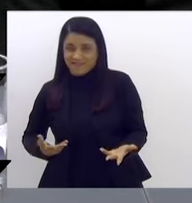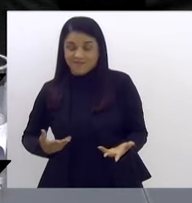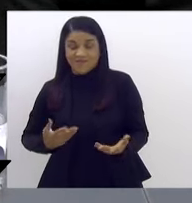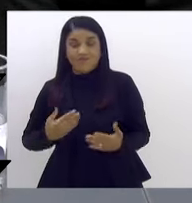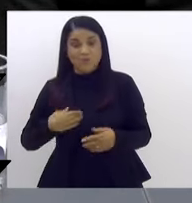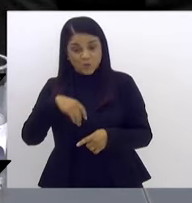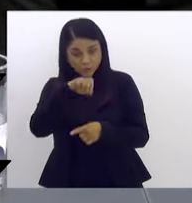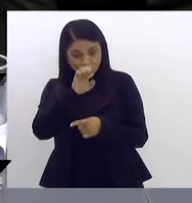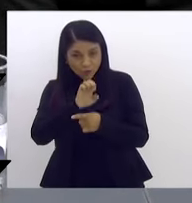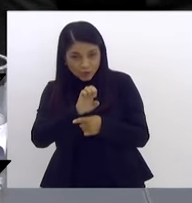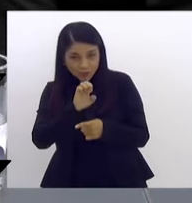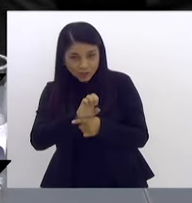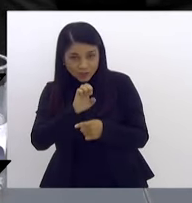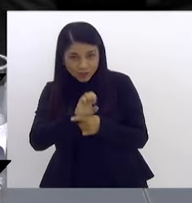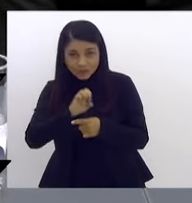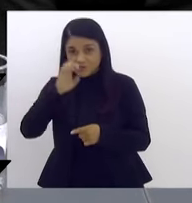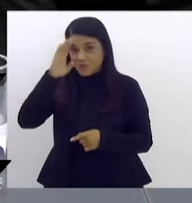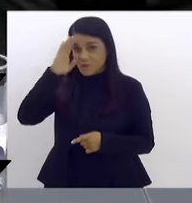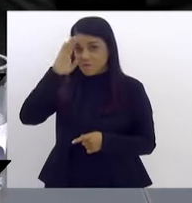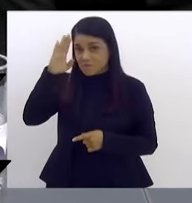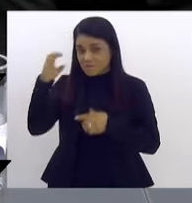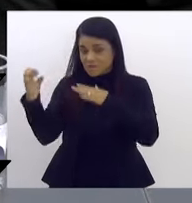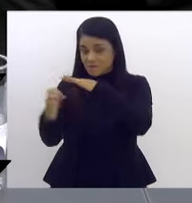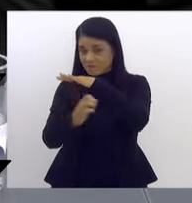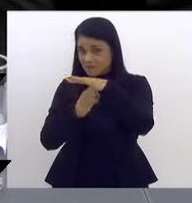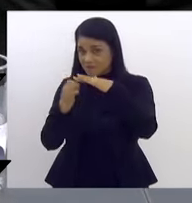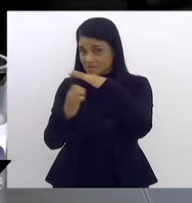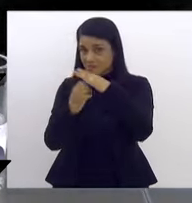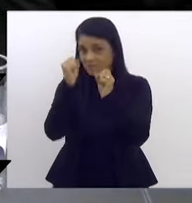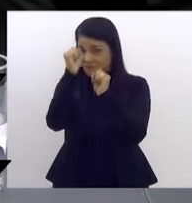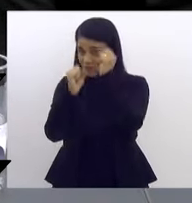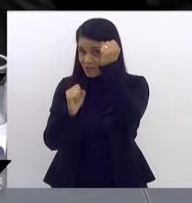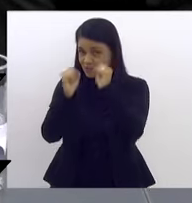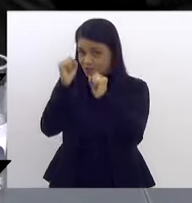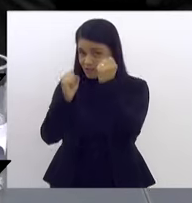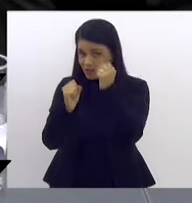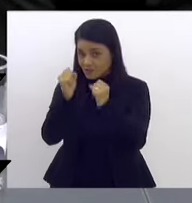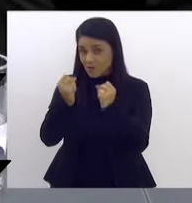Estado so ponto de vista industrial e